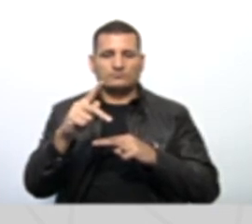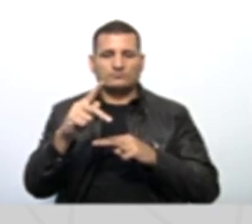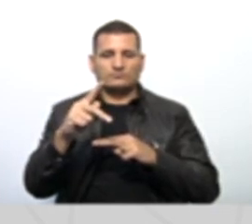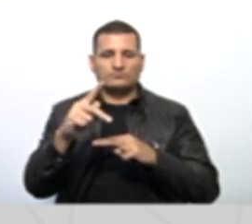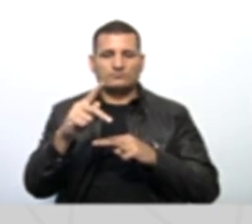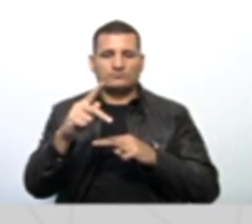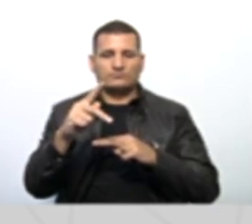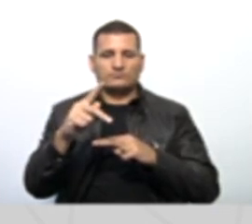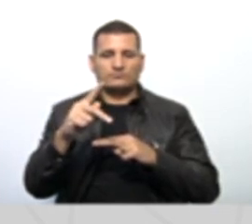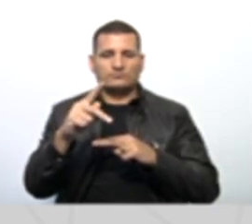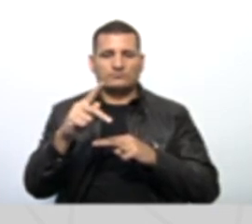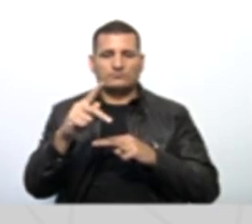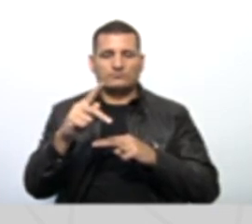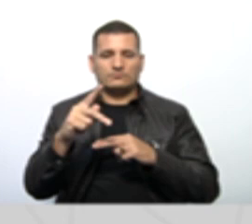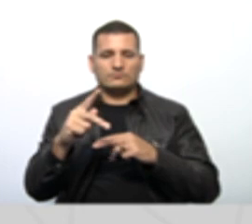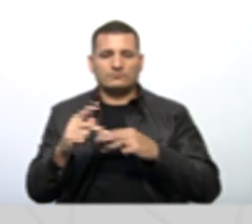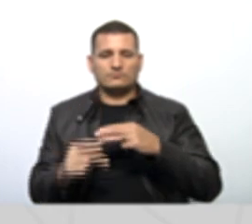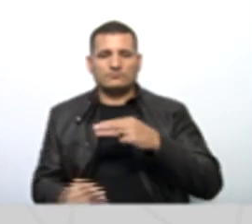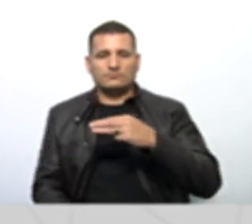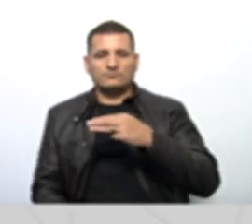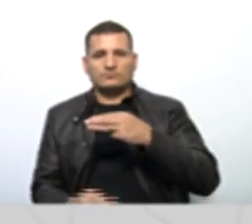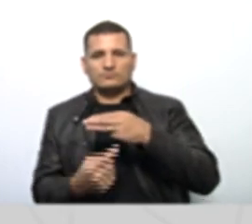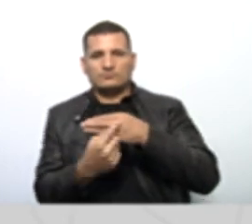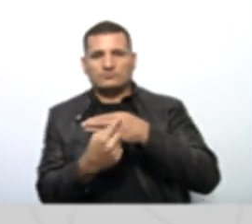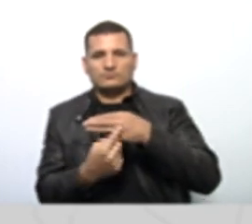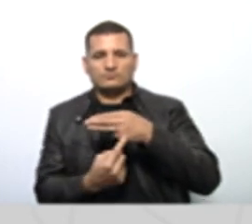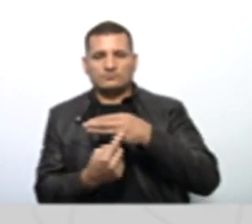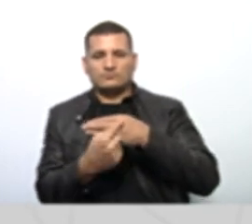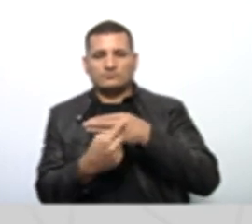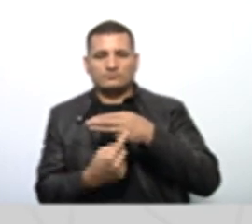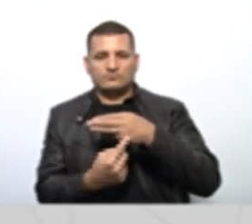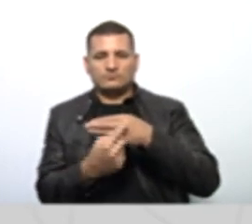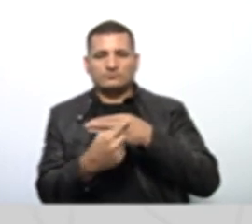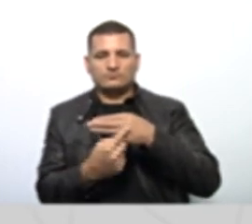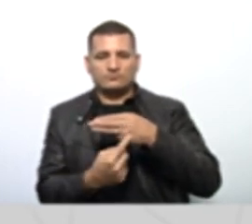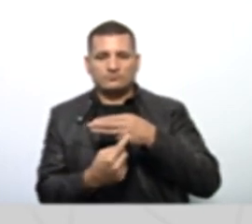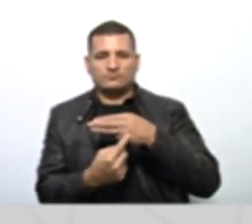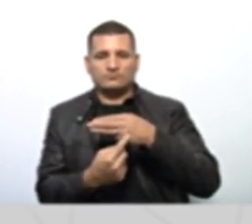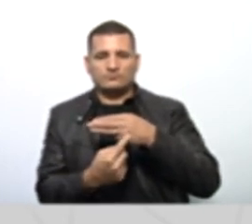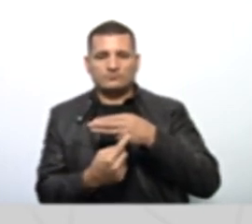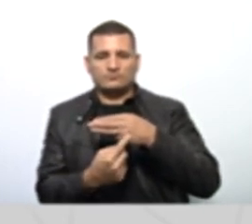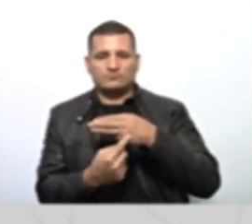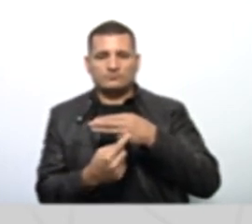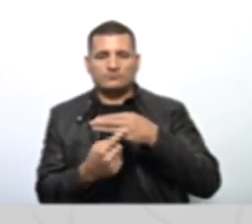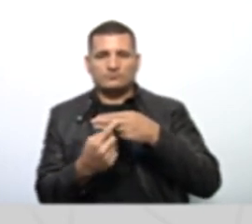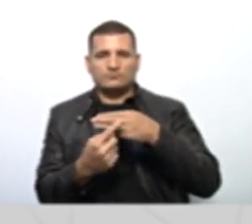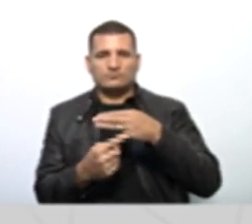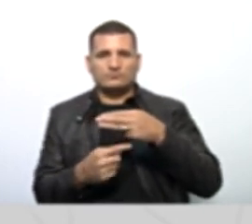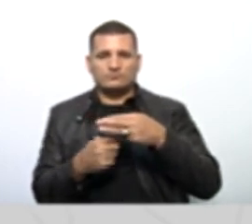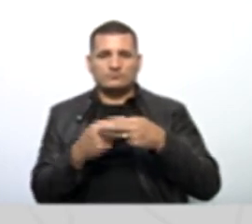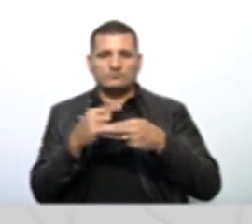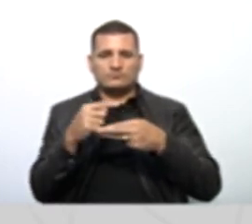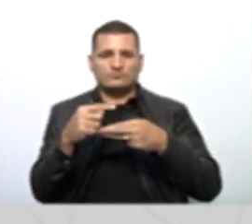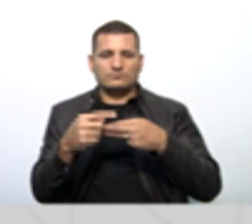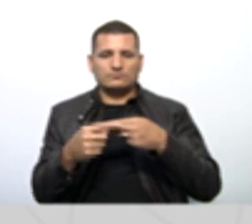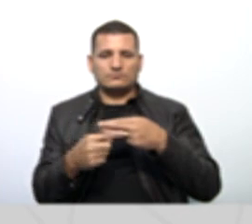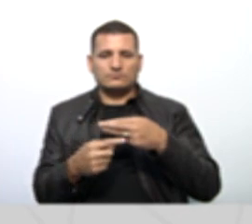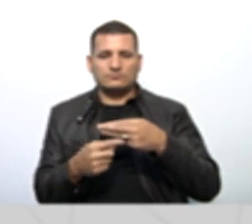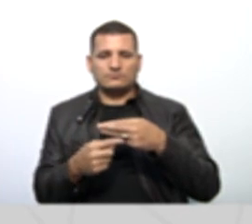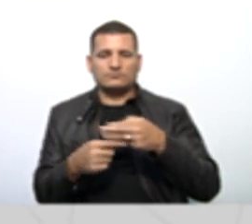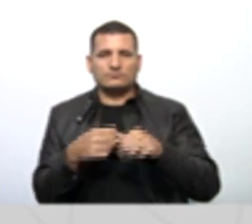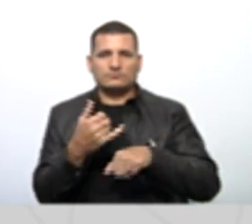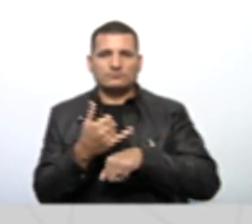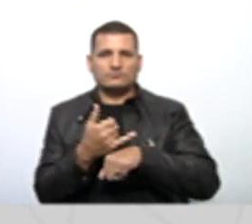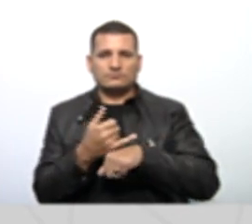aqui do fio ea outra mala existe uma malha zinho aqui pessoal metálica certo